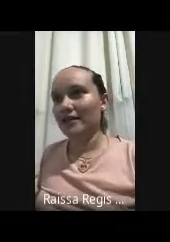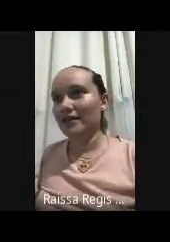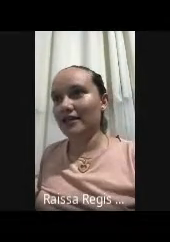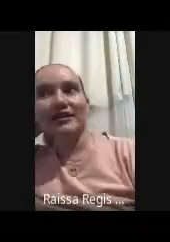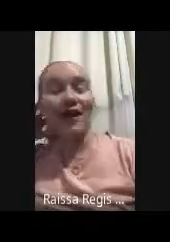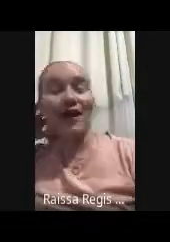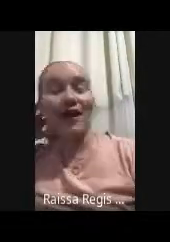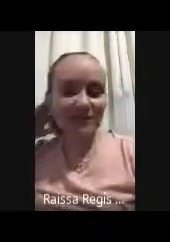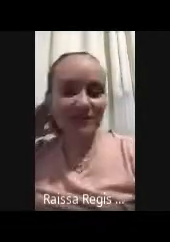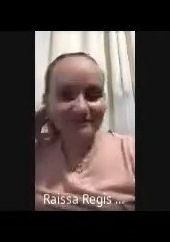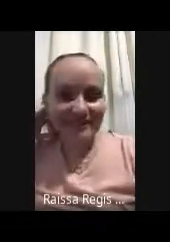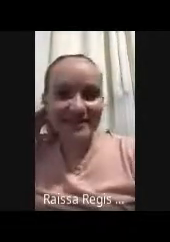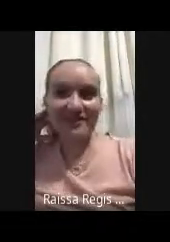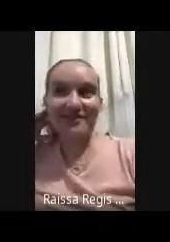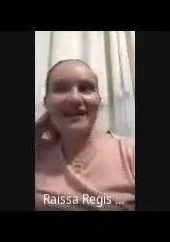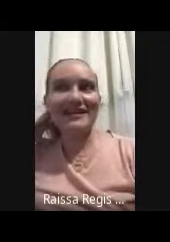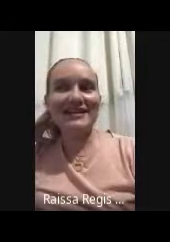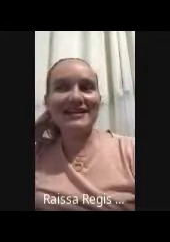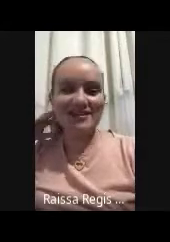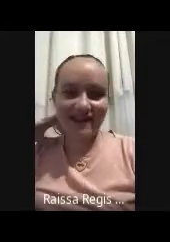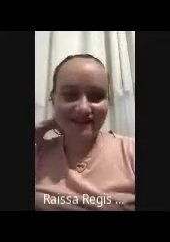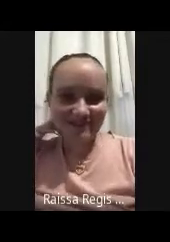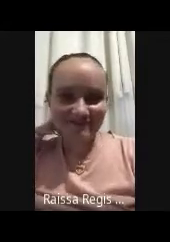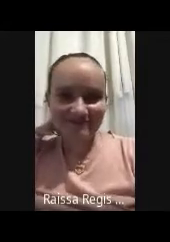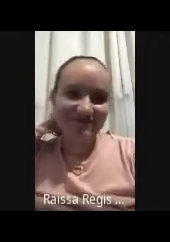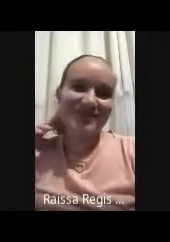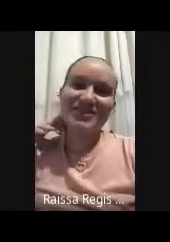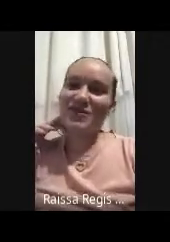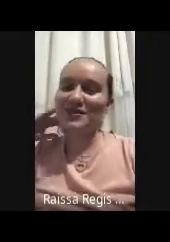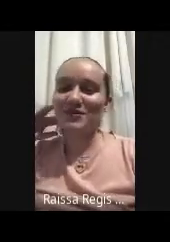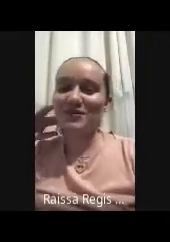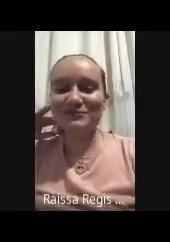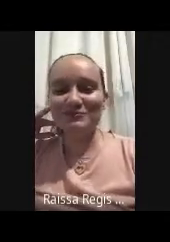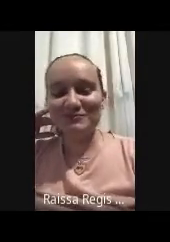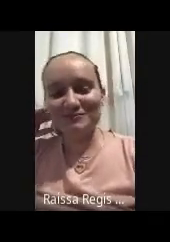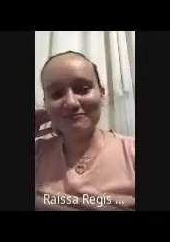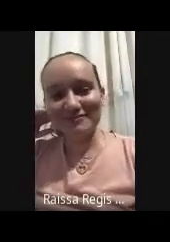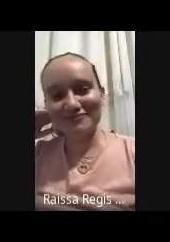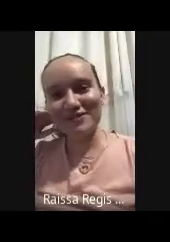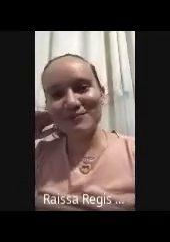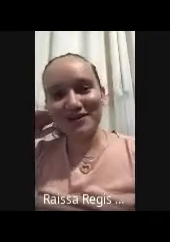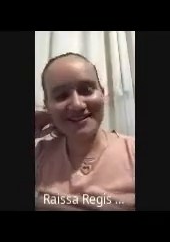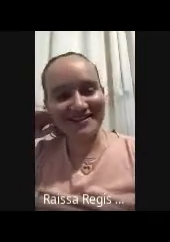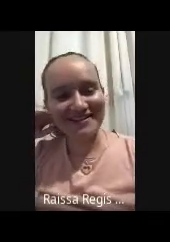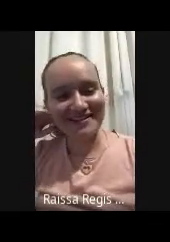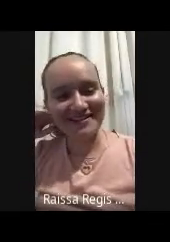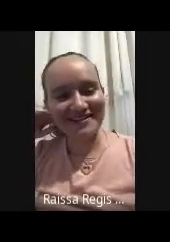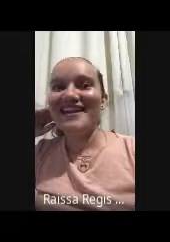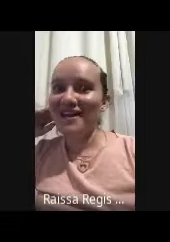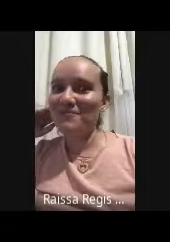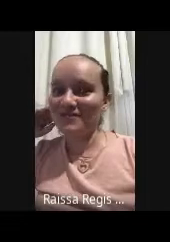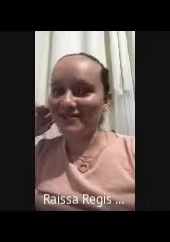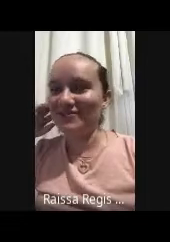E aí, é possível escrever em língua de sinais? Diego já deu um spoiler